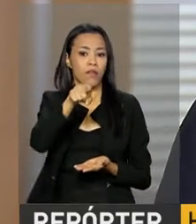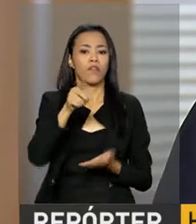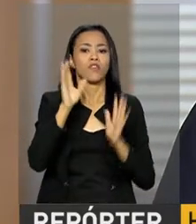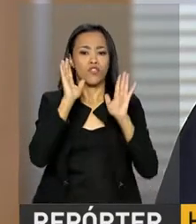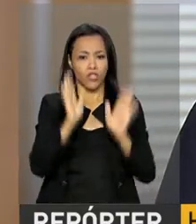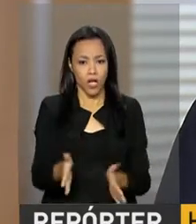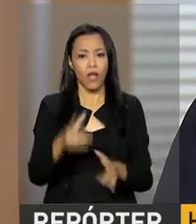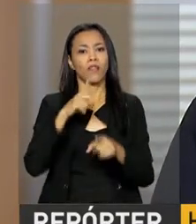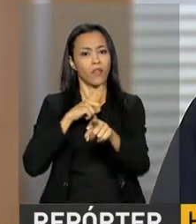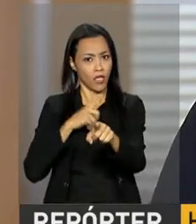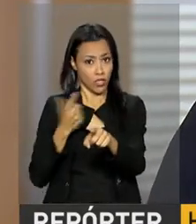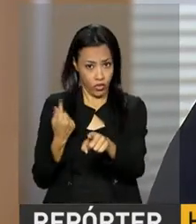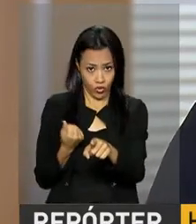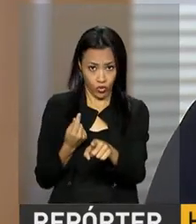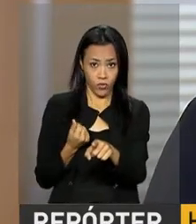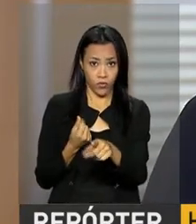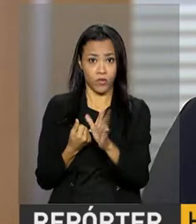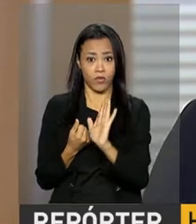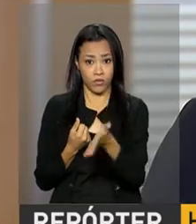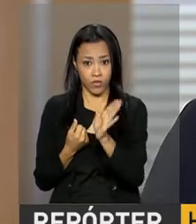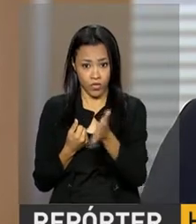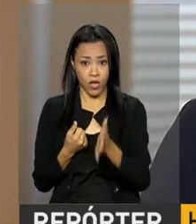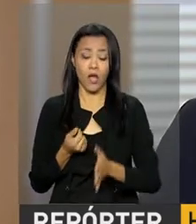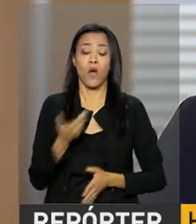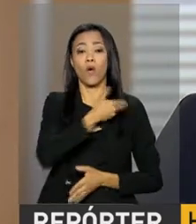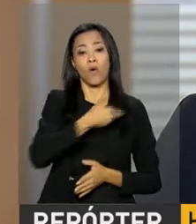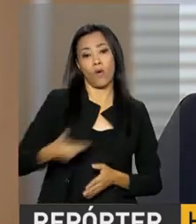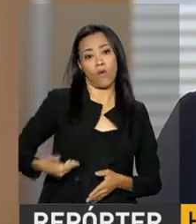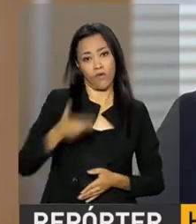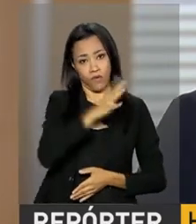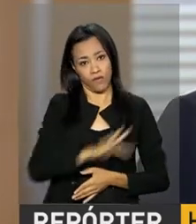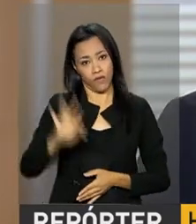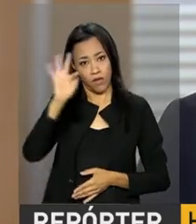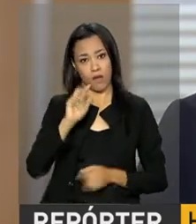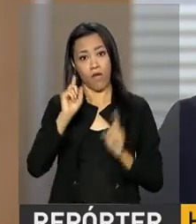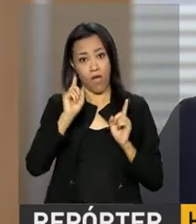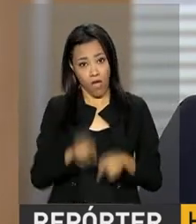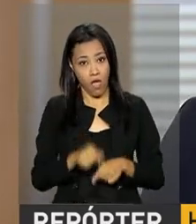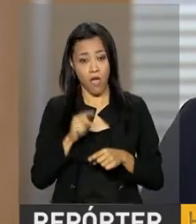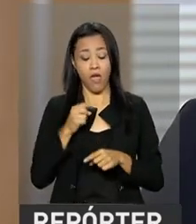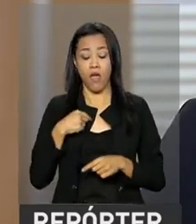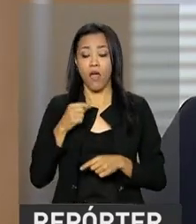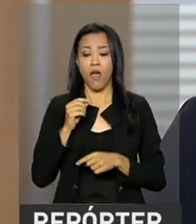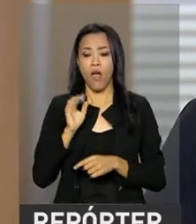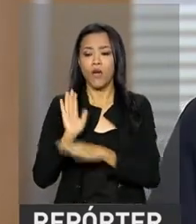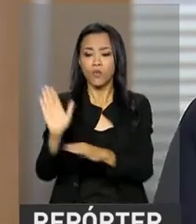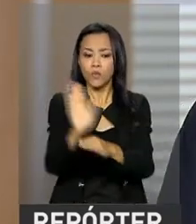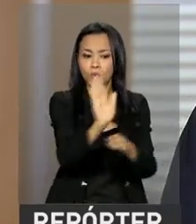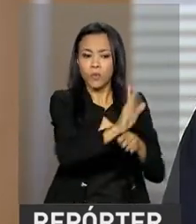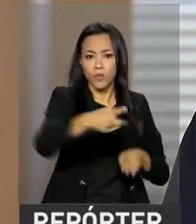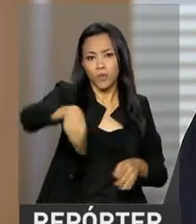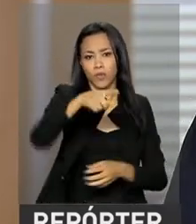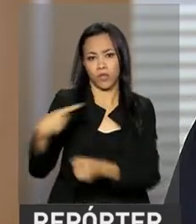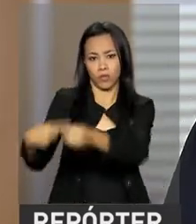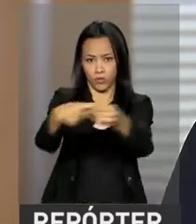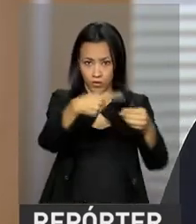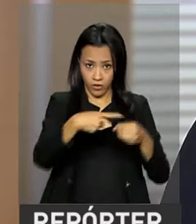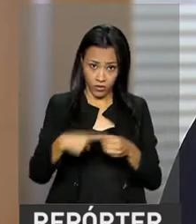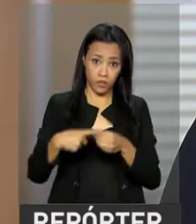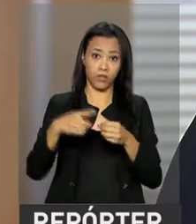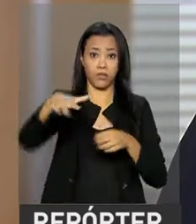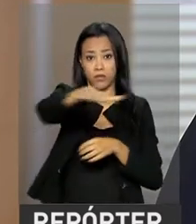assegurados a priorização por parte do governo federal é fazer o atendimento e garantir tanto a ajuda humanitária